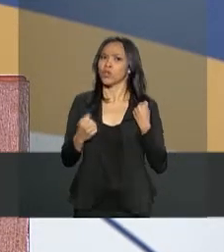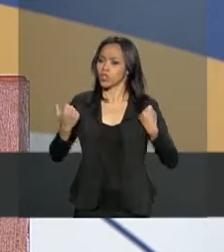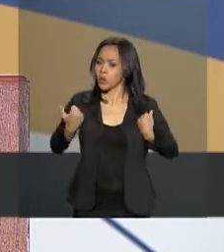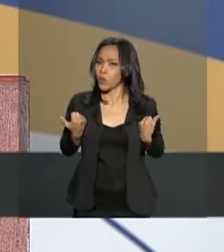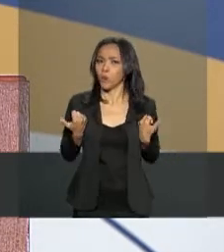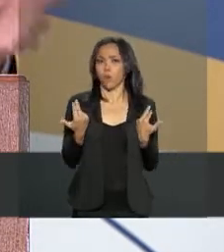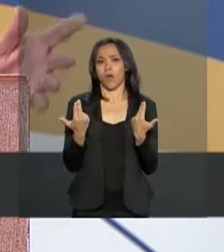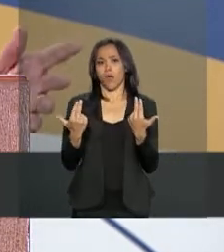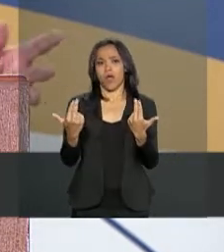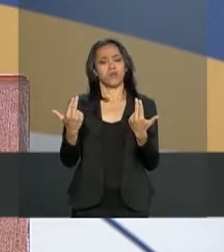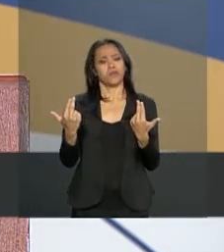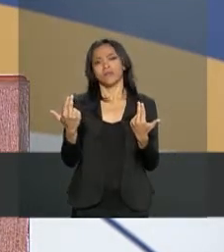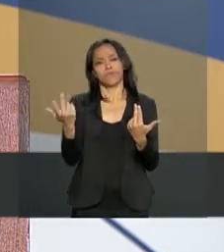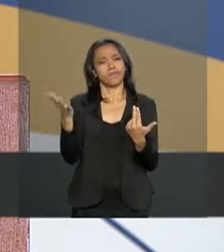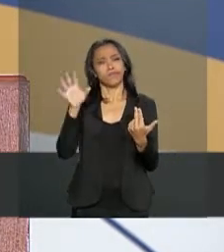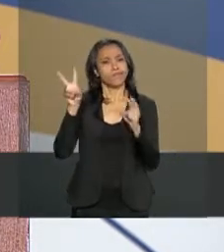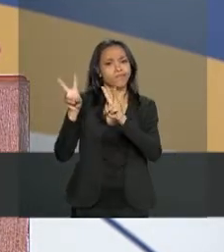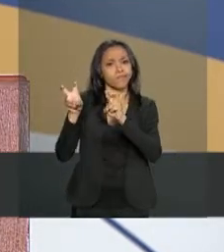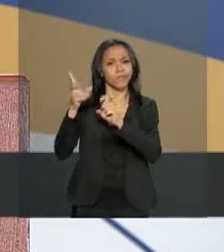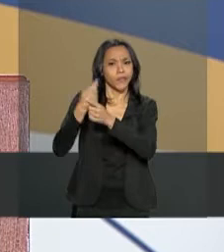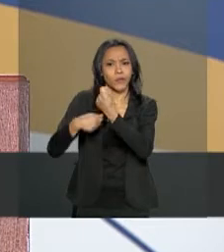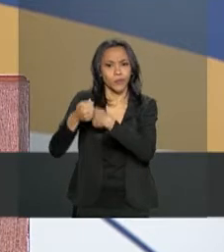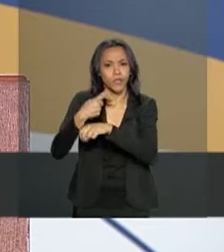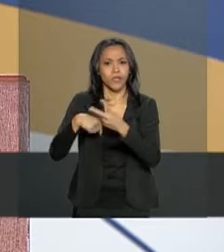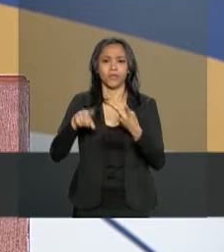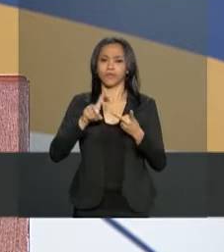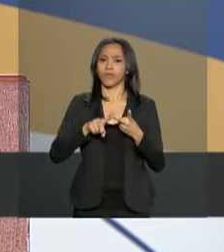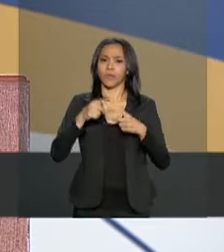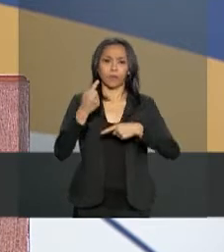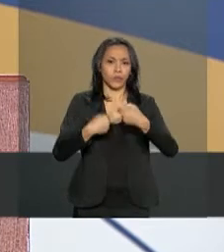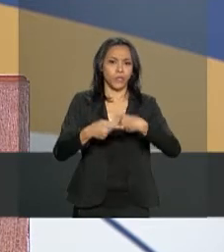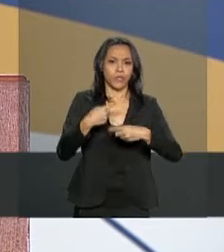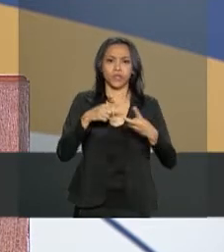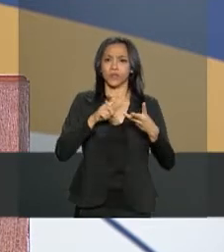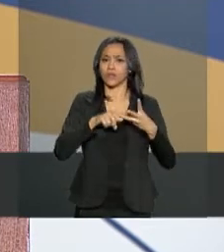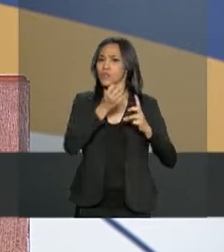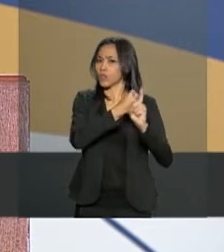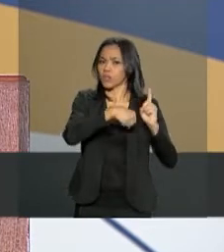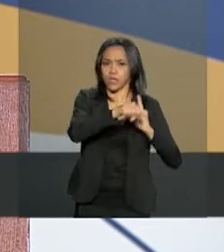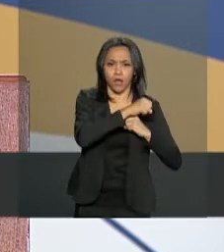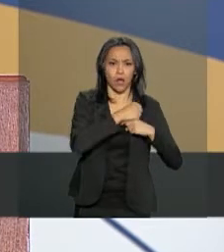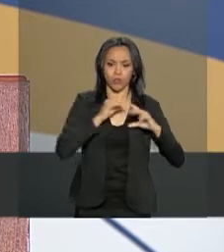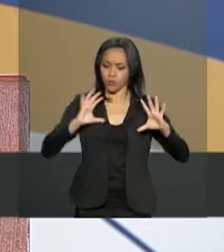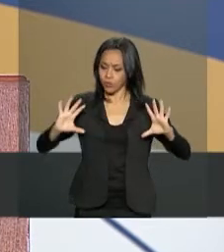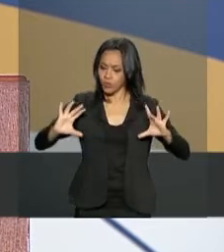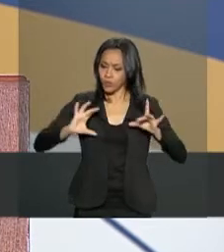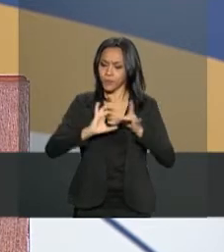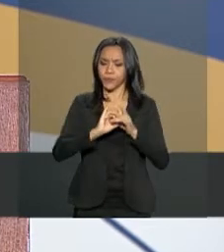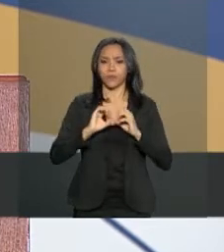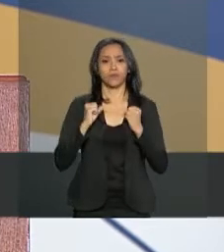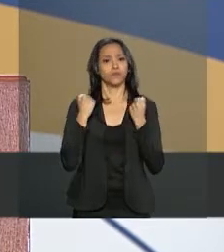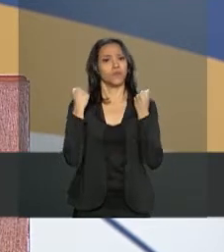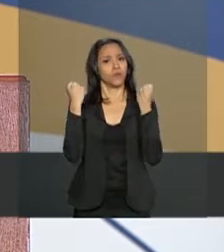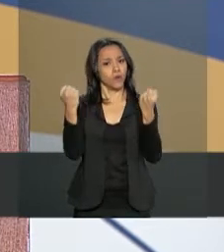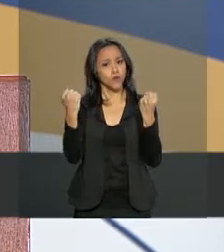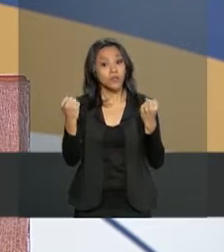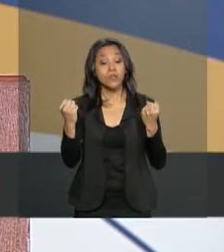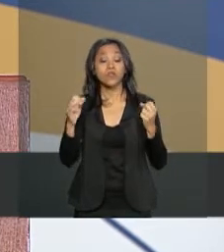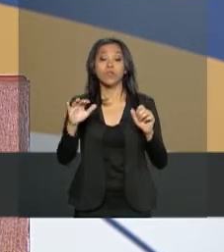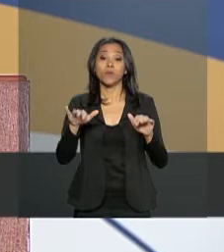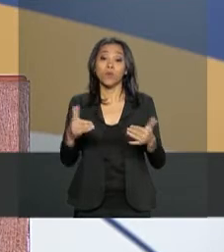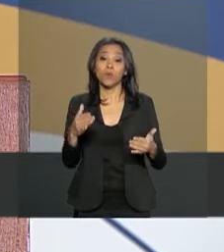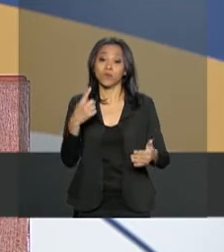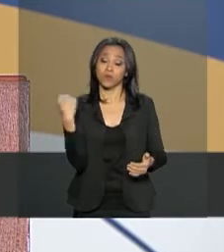socialmente politicamente e é interessante como às vezes quando você volta